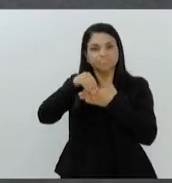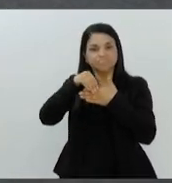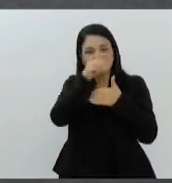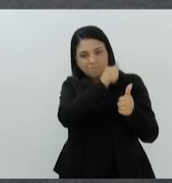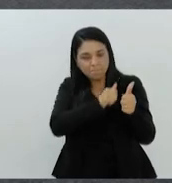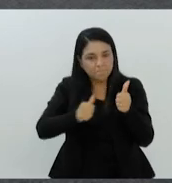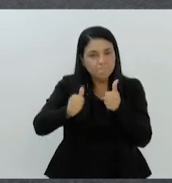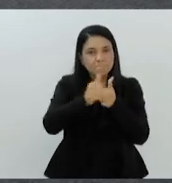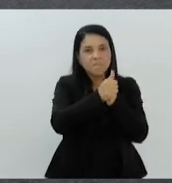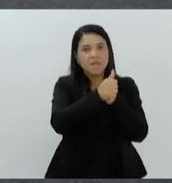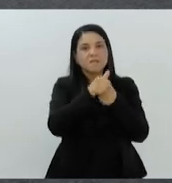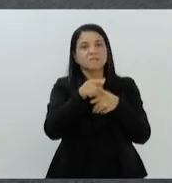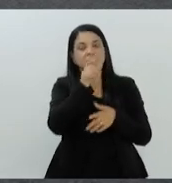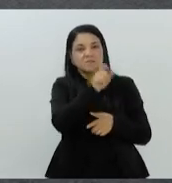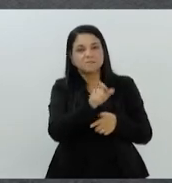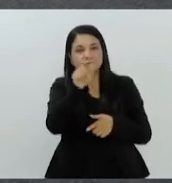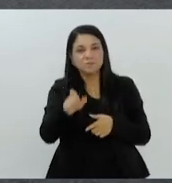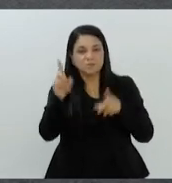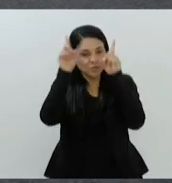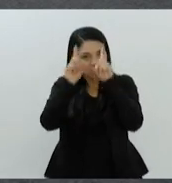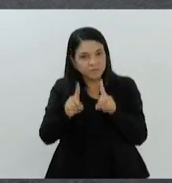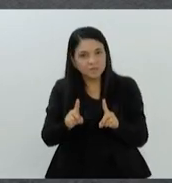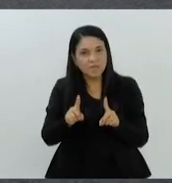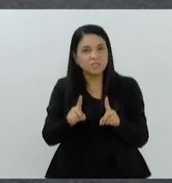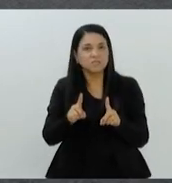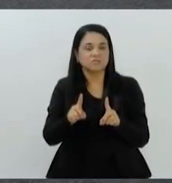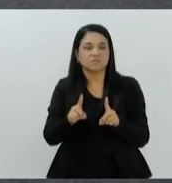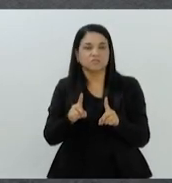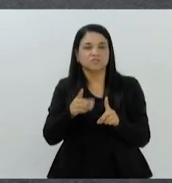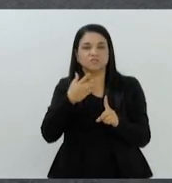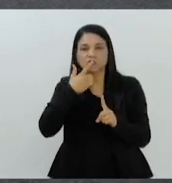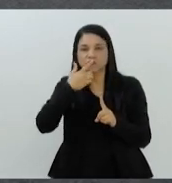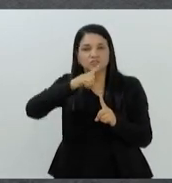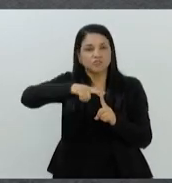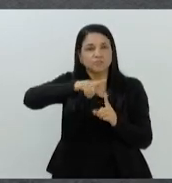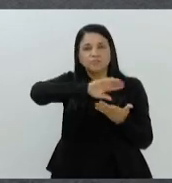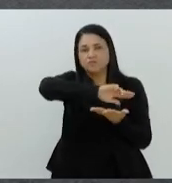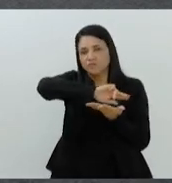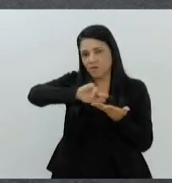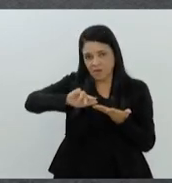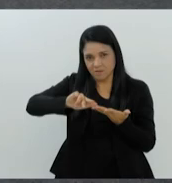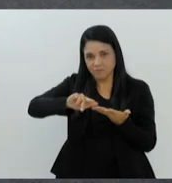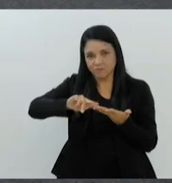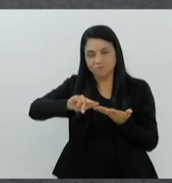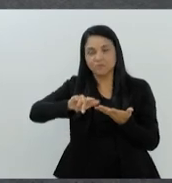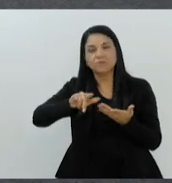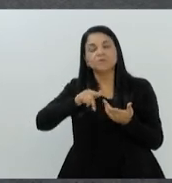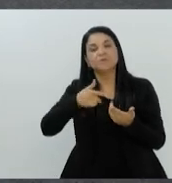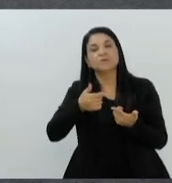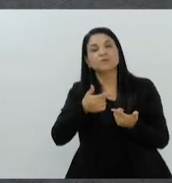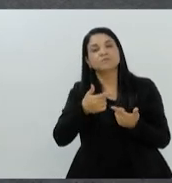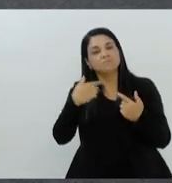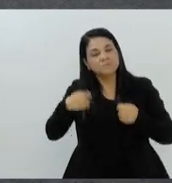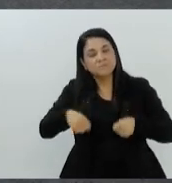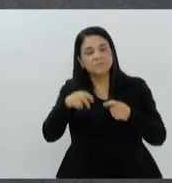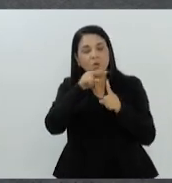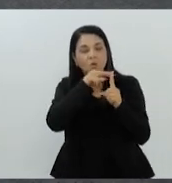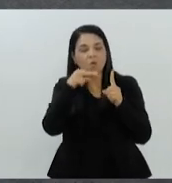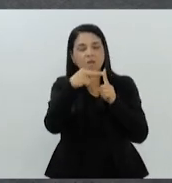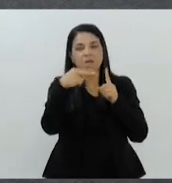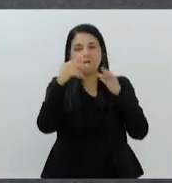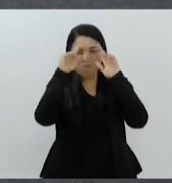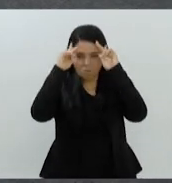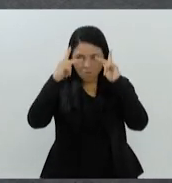militante dos direitos das pessoas com qualquer tipo de deficiência, não só dessas, de outras pessoas que precisam de um olhar humano.